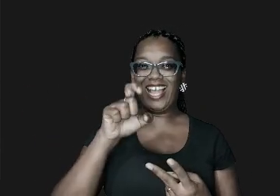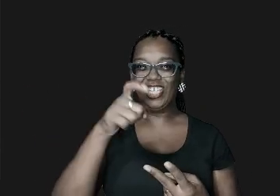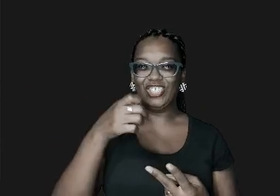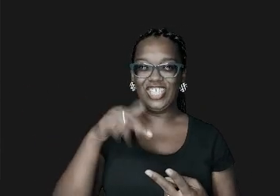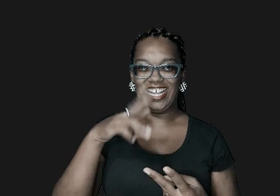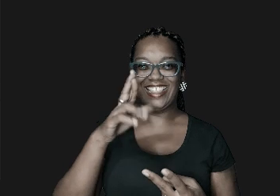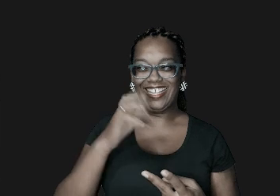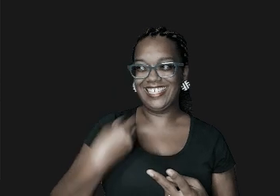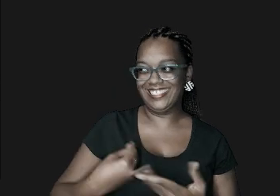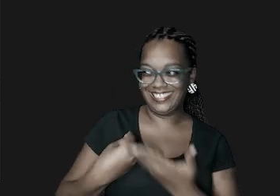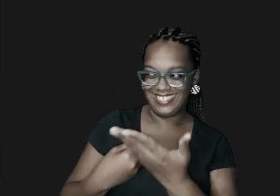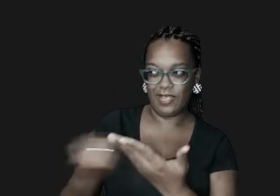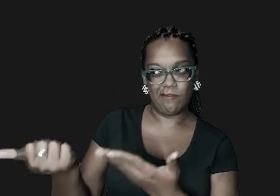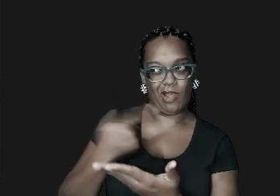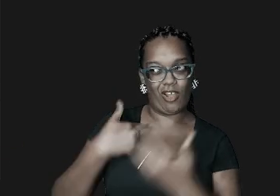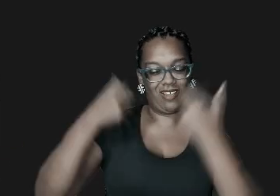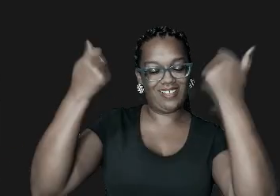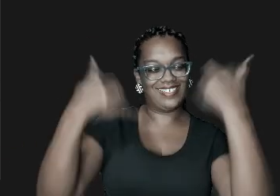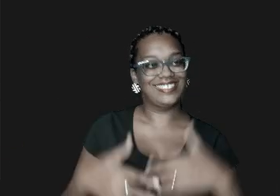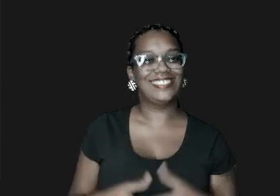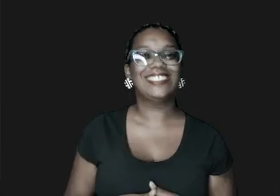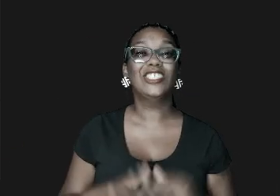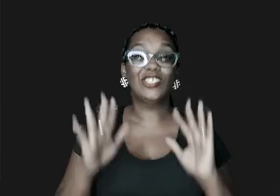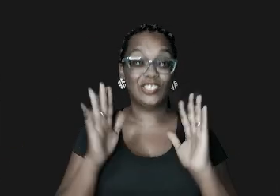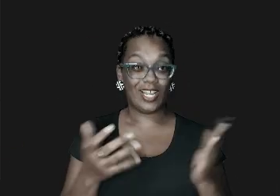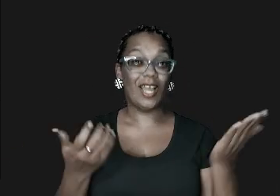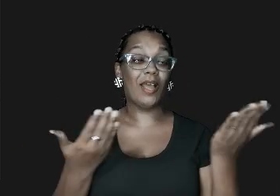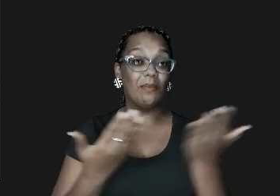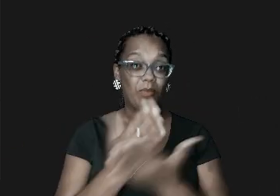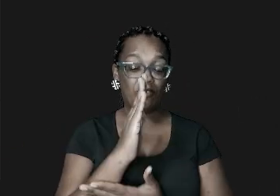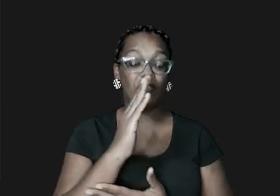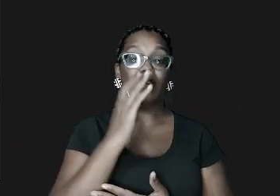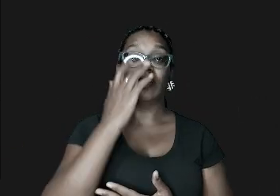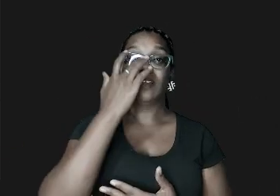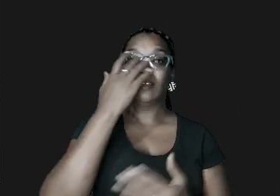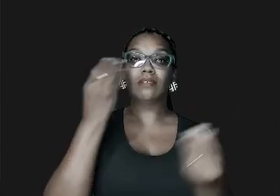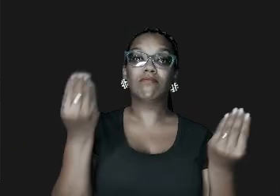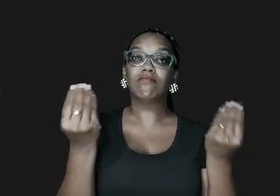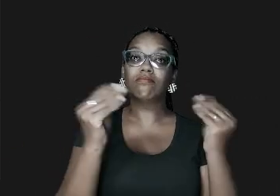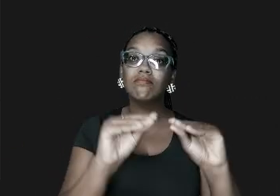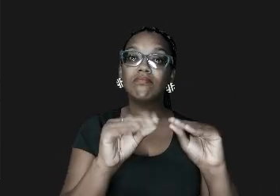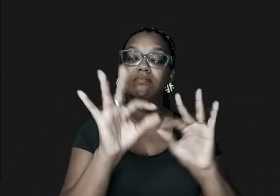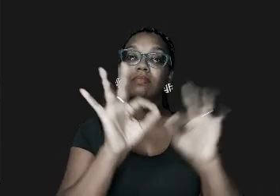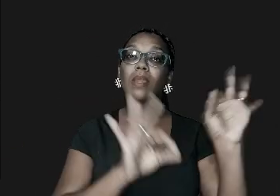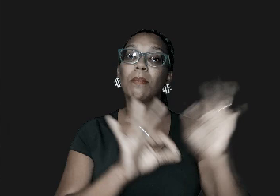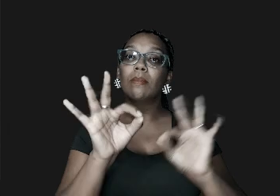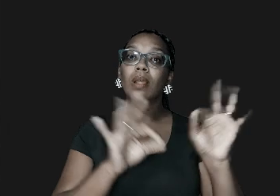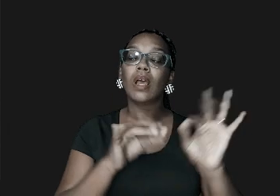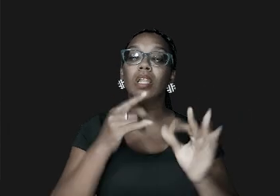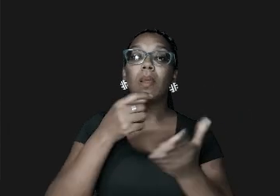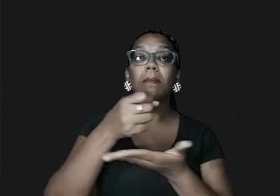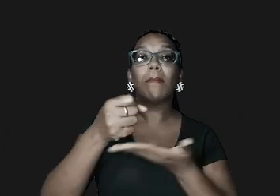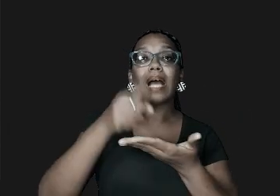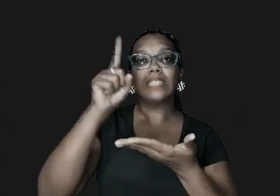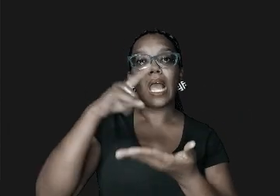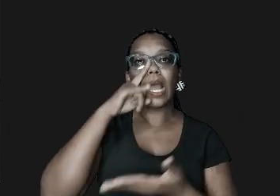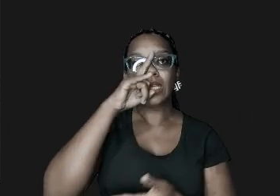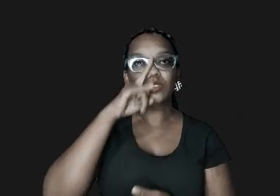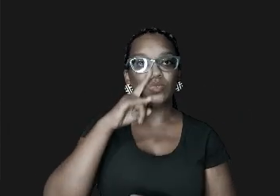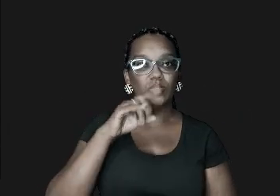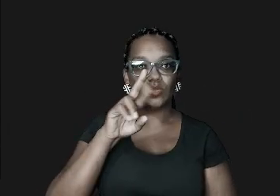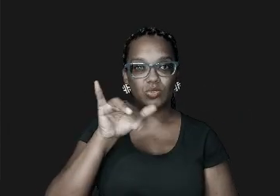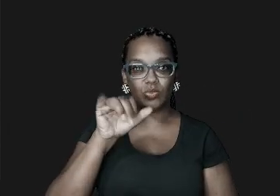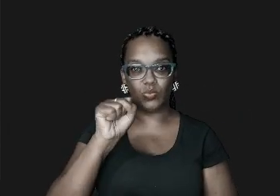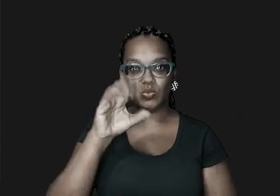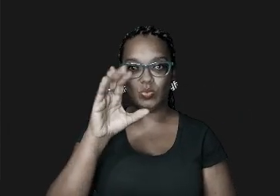o Alexandre Pinheiro também é melhor do que eu para falar mas foi aprovada a inserção no plano de televisão baseado em